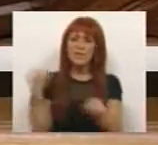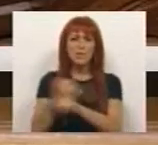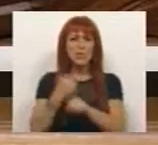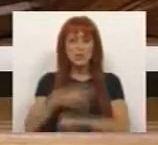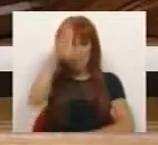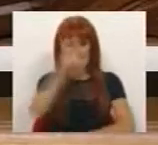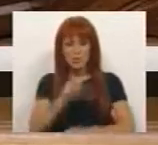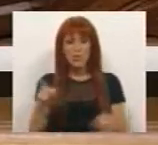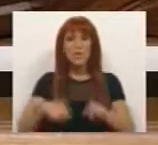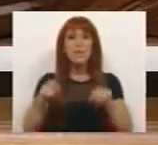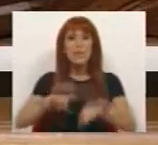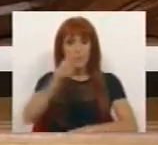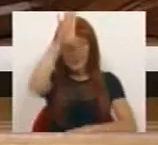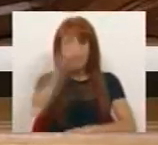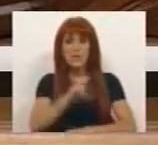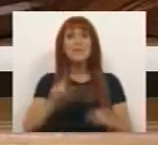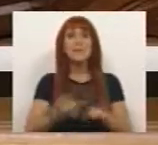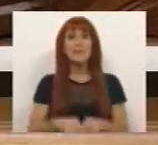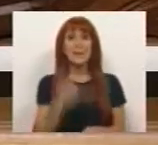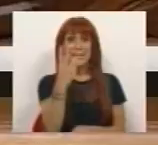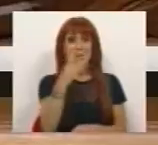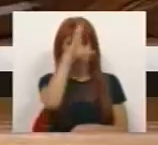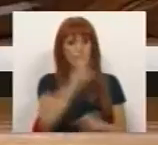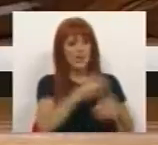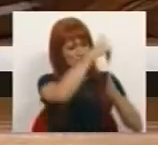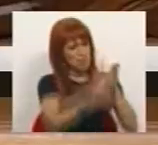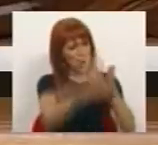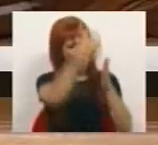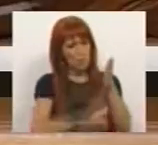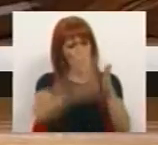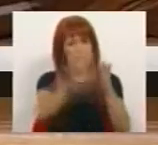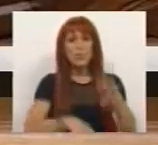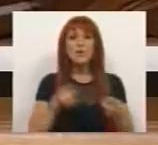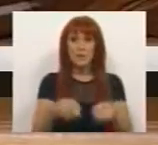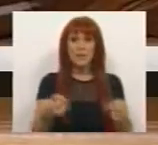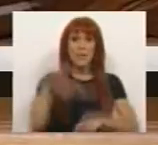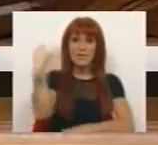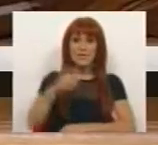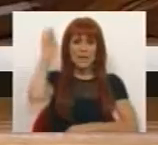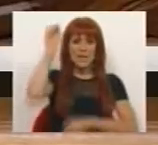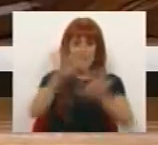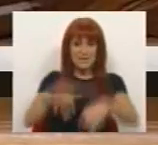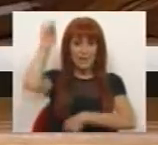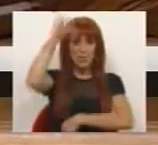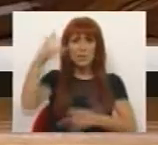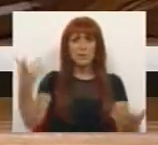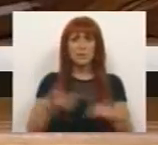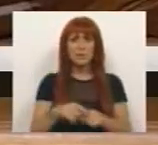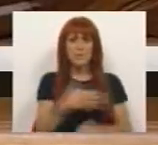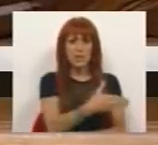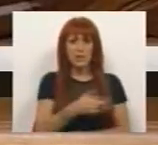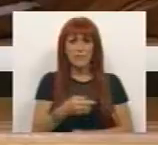funções de ministro e foi primeiro-ministro em 3 governos constitucionais, tendo sido ainda presidente da Assembleia da República